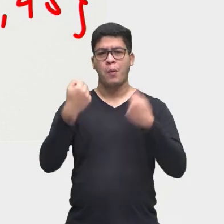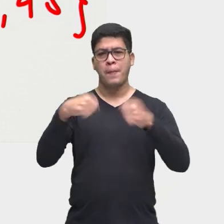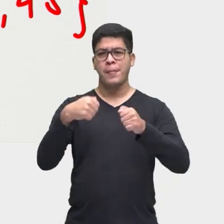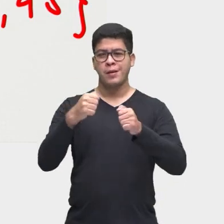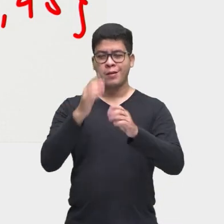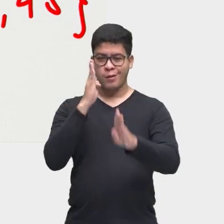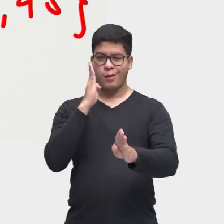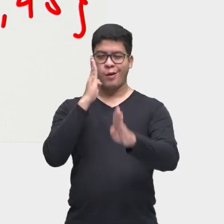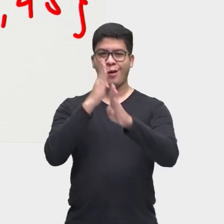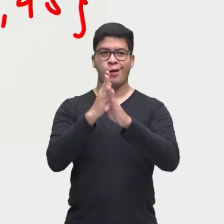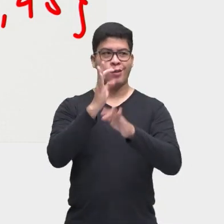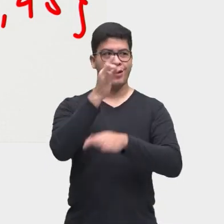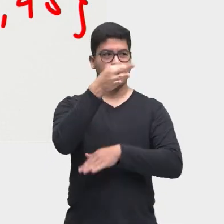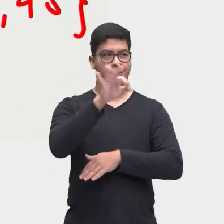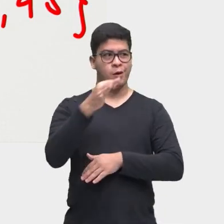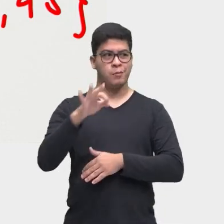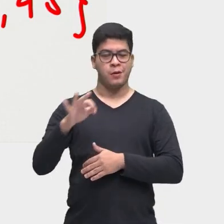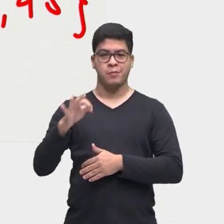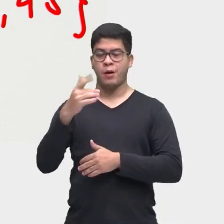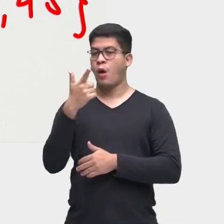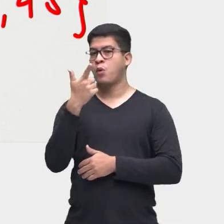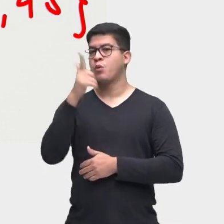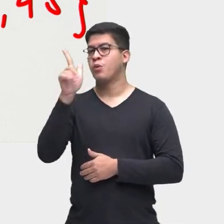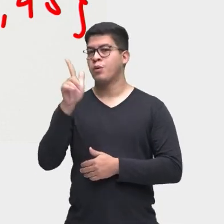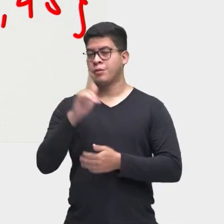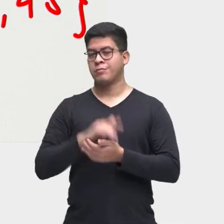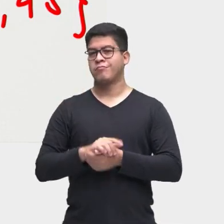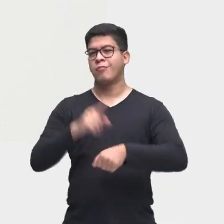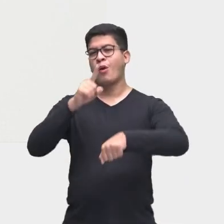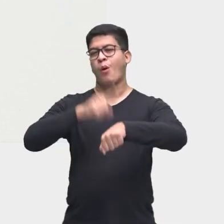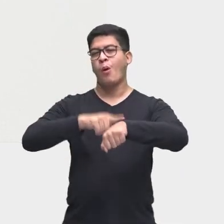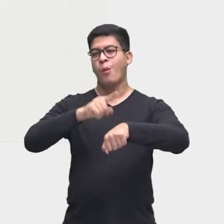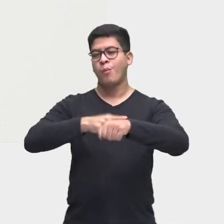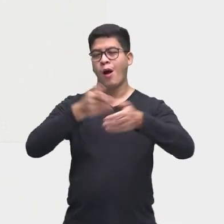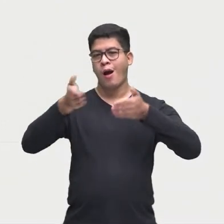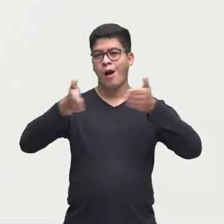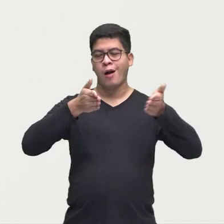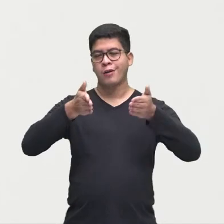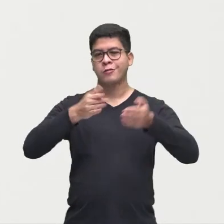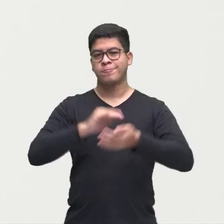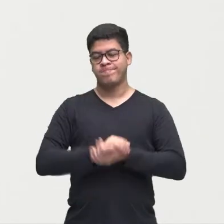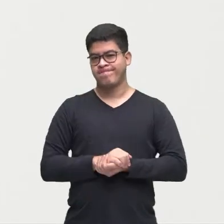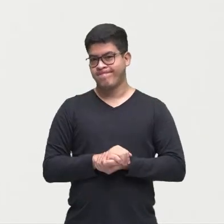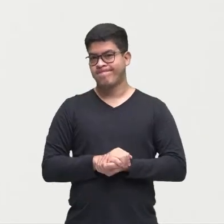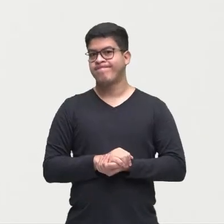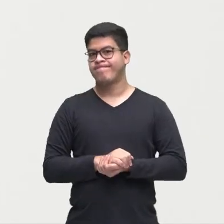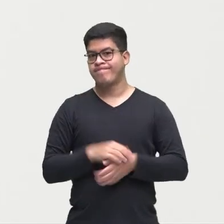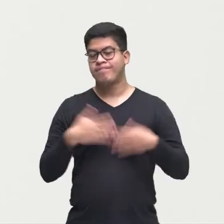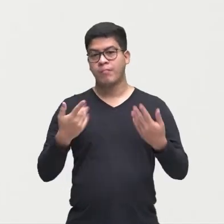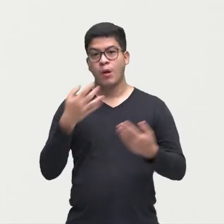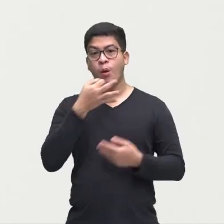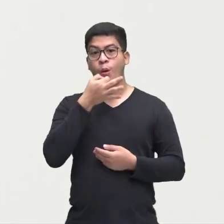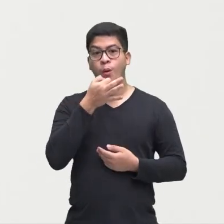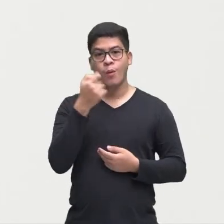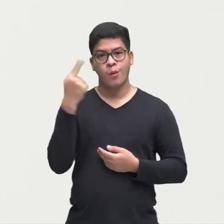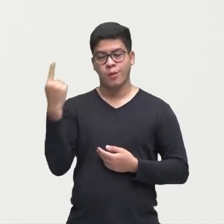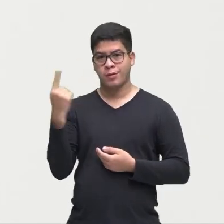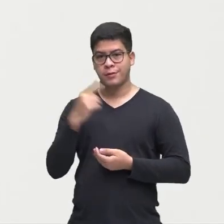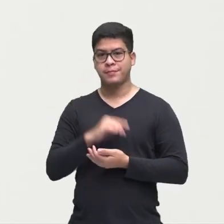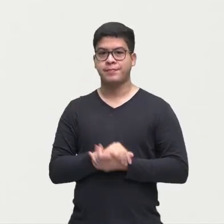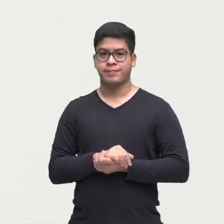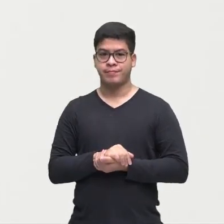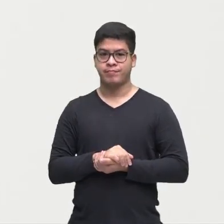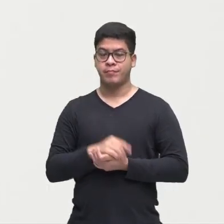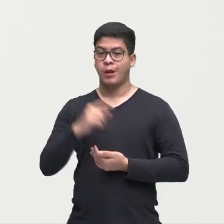trabalhar as demais questões, né? O nosso tempo já foi embora, eu vou mostrar para vocês aqui O comentário tá, olha só, 45, né?